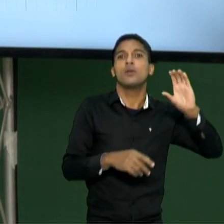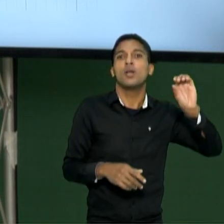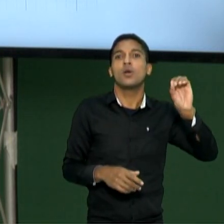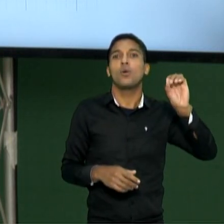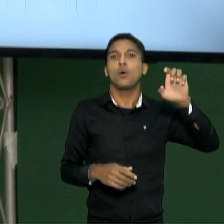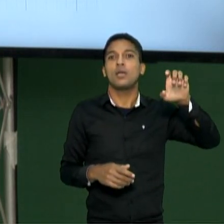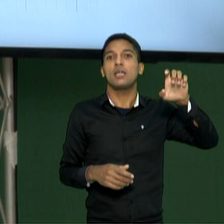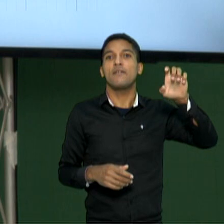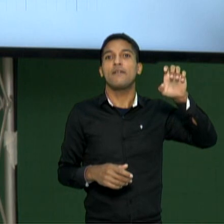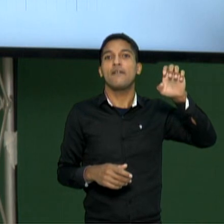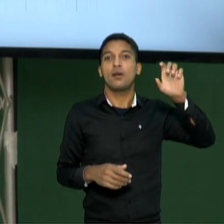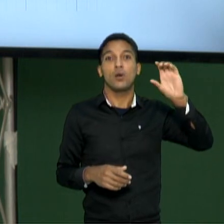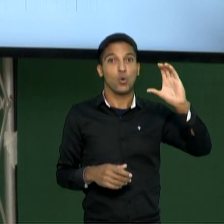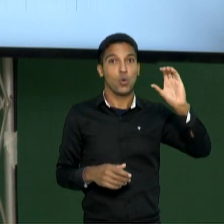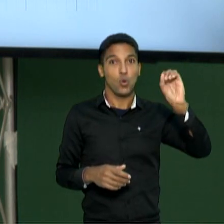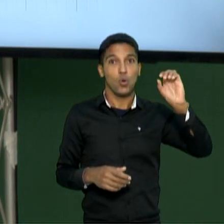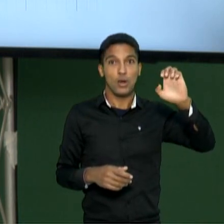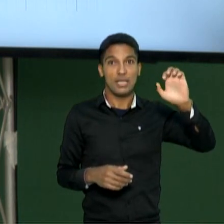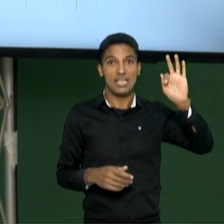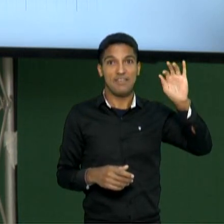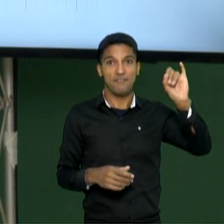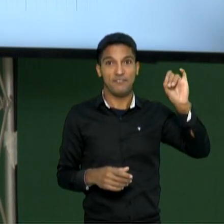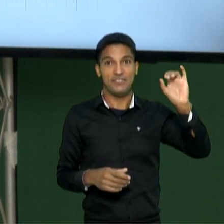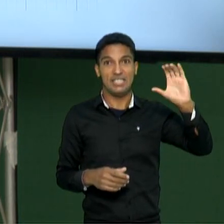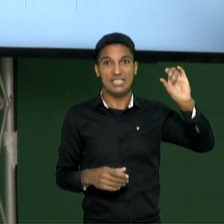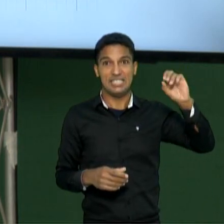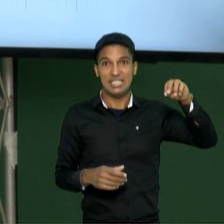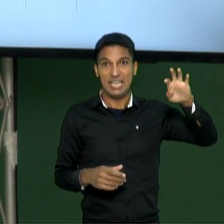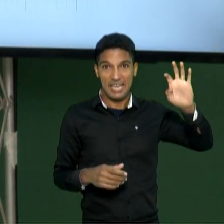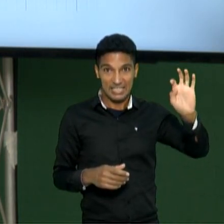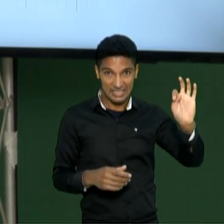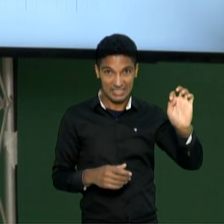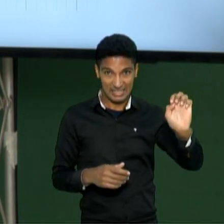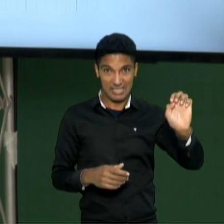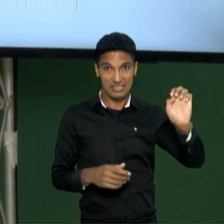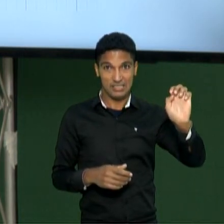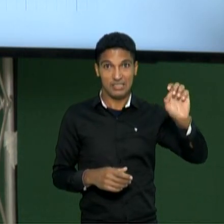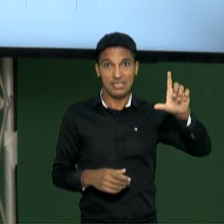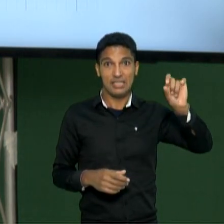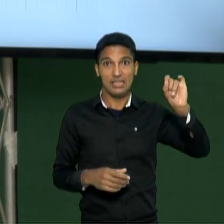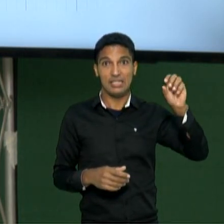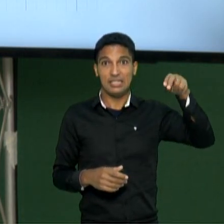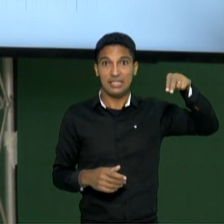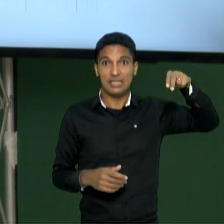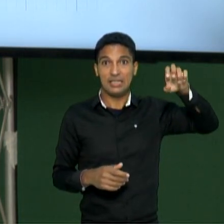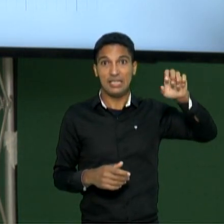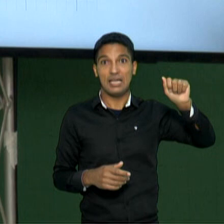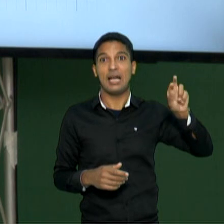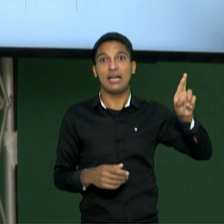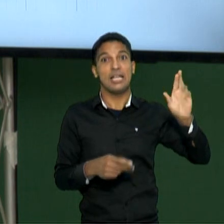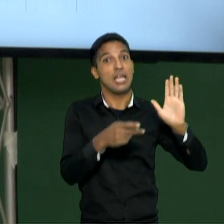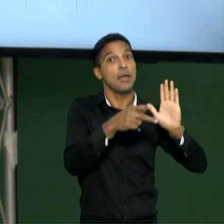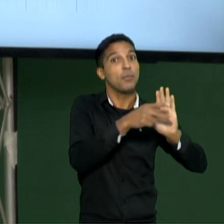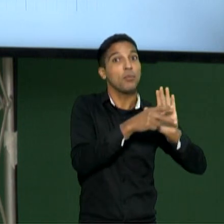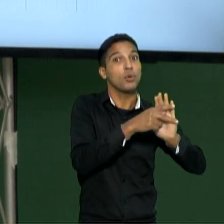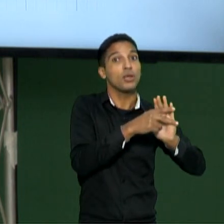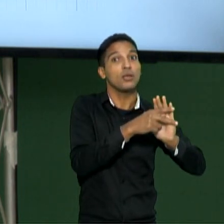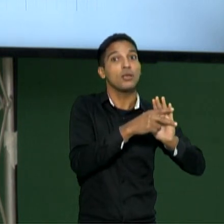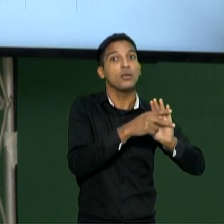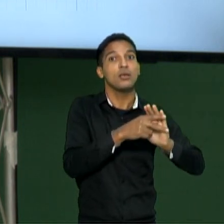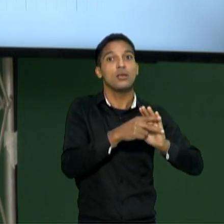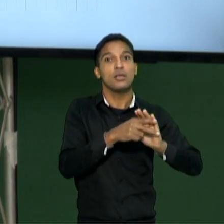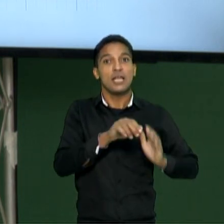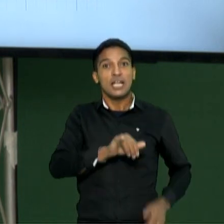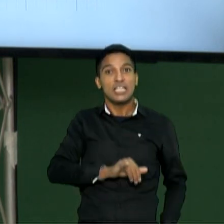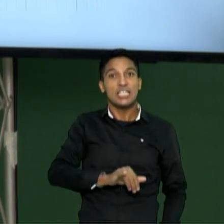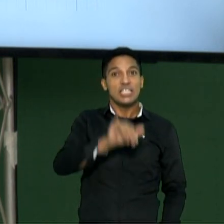também. O coeficiente linear, que é o termo b da função afim, é exatamente onde corta o eixo y. Está cortando o eixo y no menos 1.